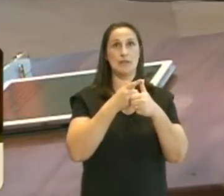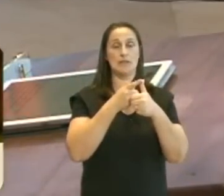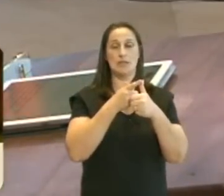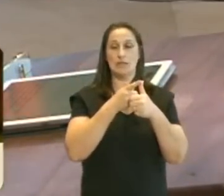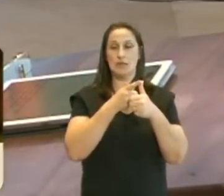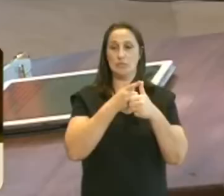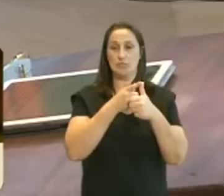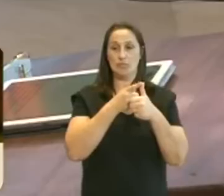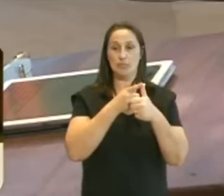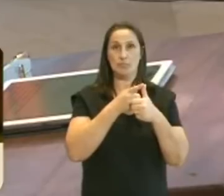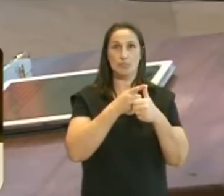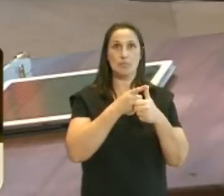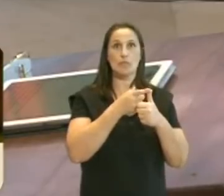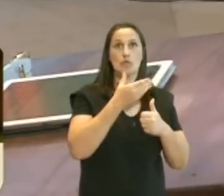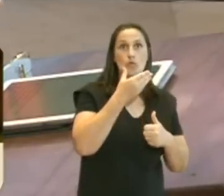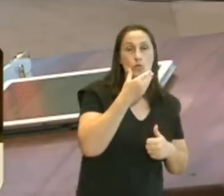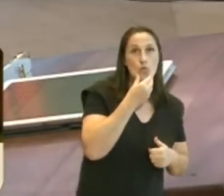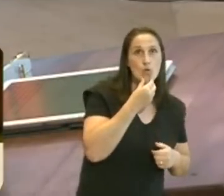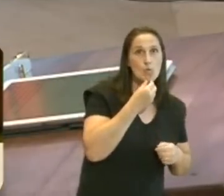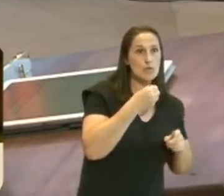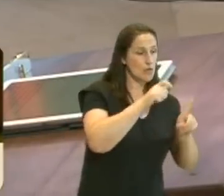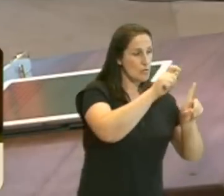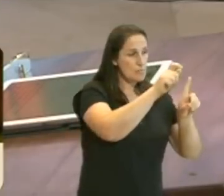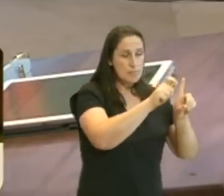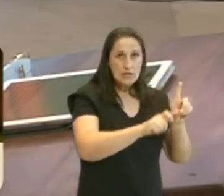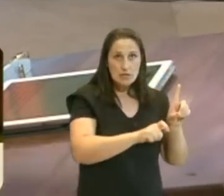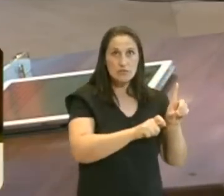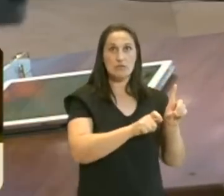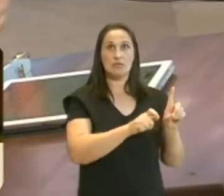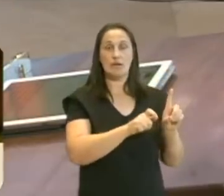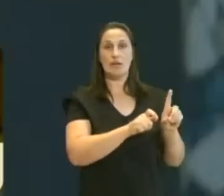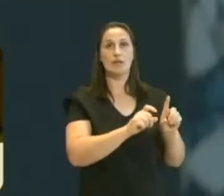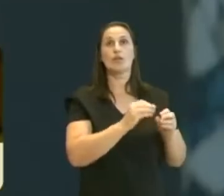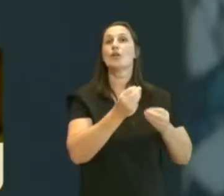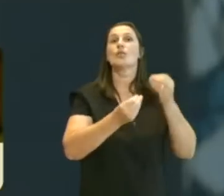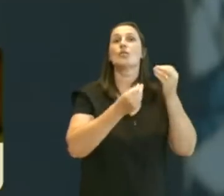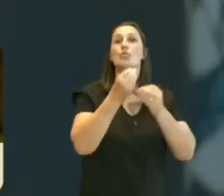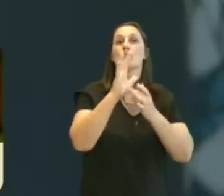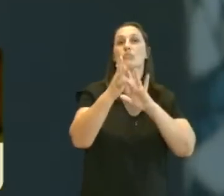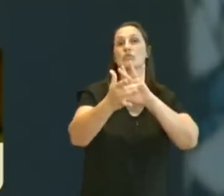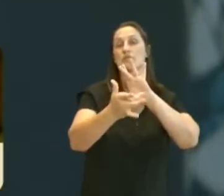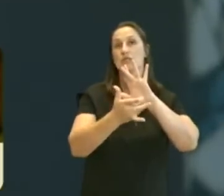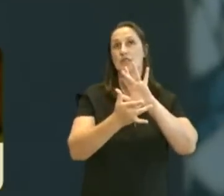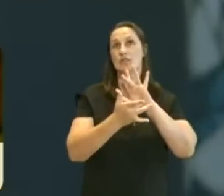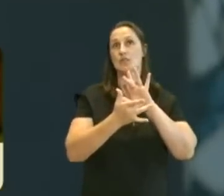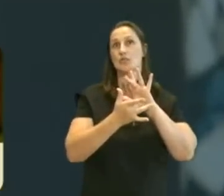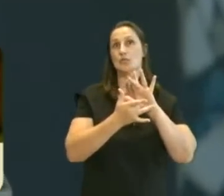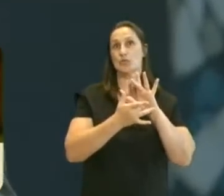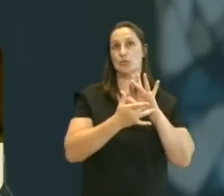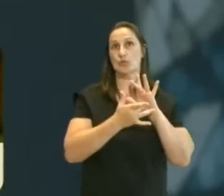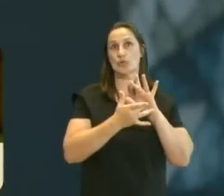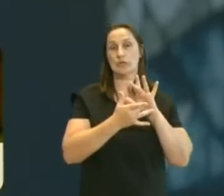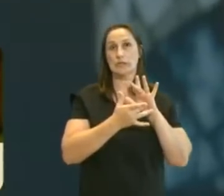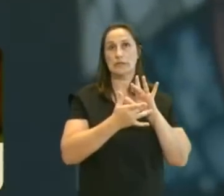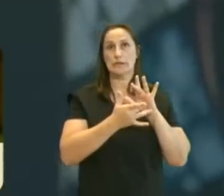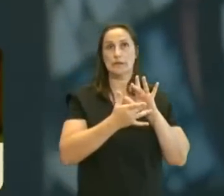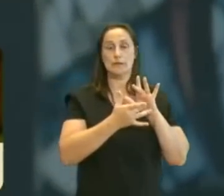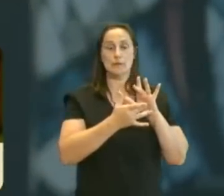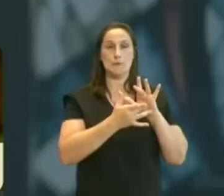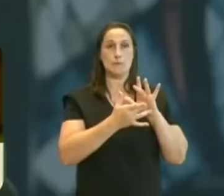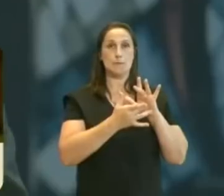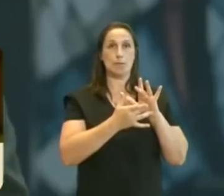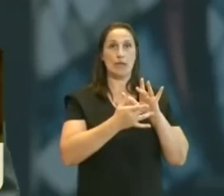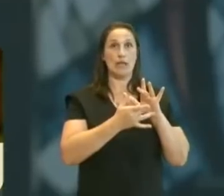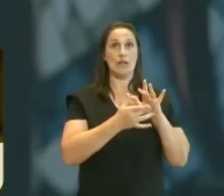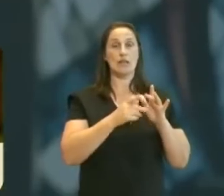Os primeiros homens que eu quero aqui destacar, como Jesus trabalhou, eles se encontram lá no Evangelho